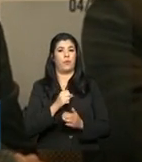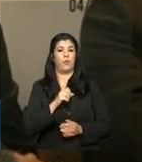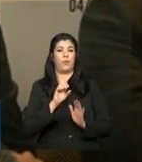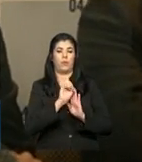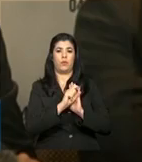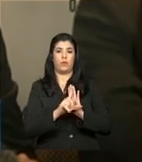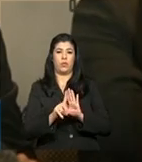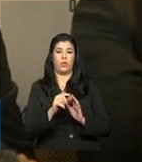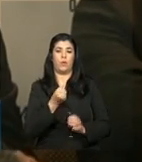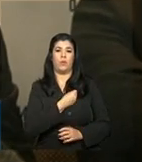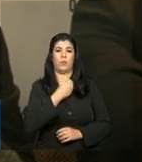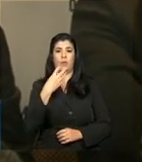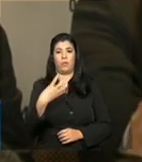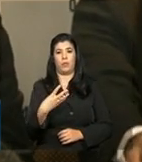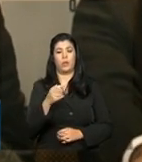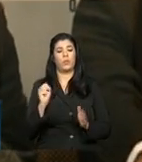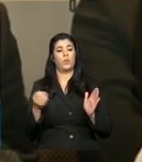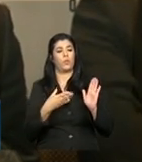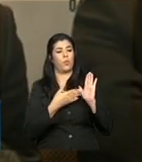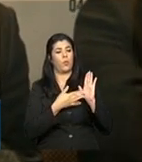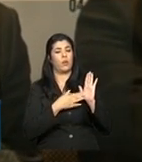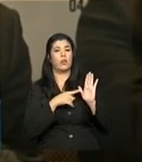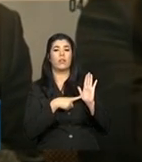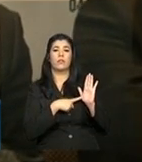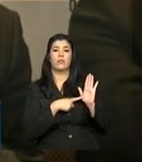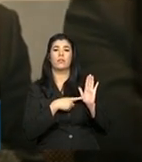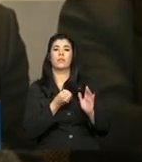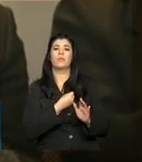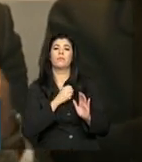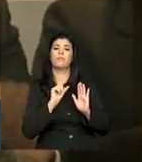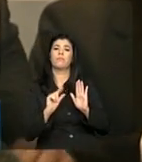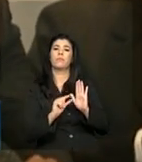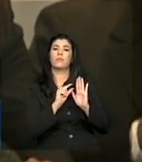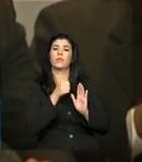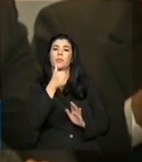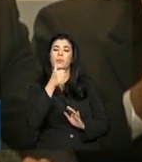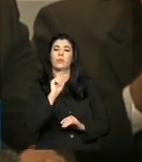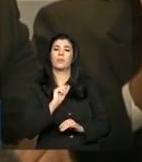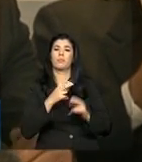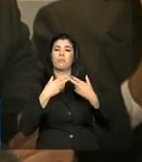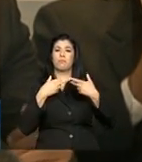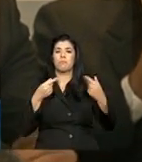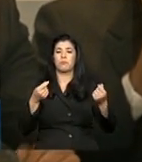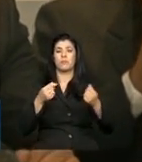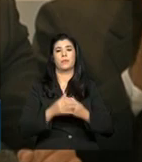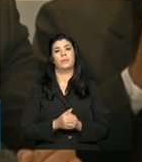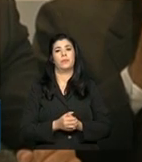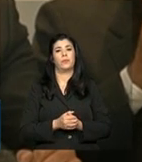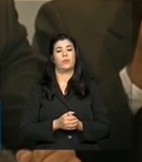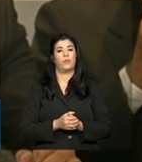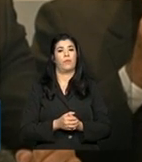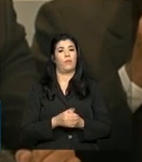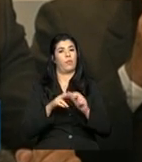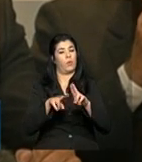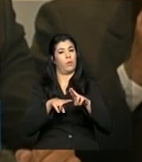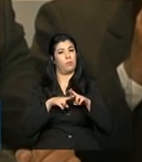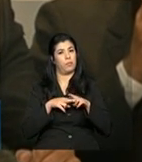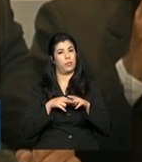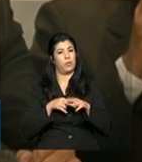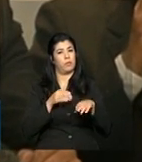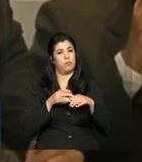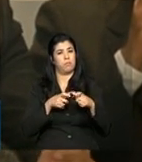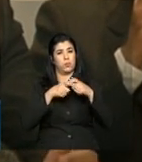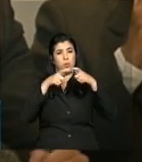que teve de inovação desse edital? Que é o primeiro ponto que eu posso destacar, é que em função do volume de